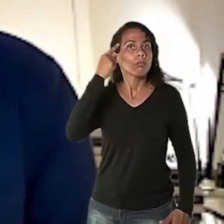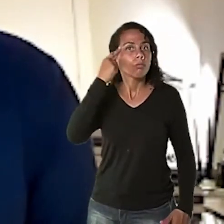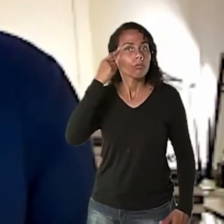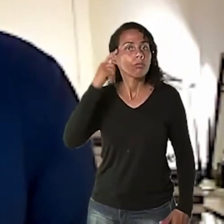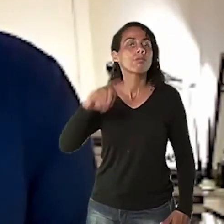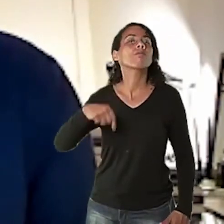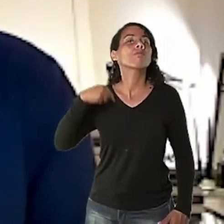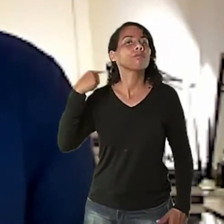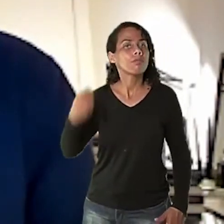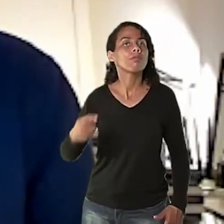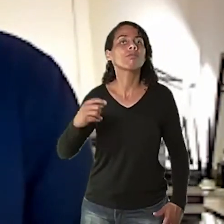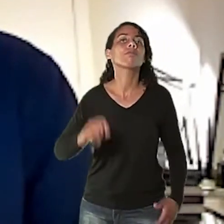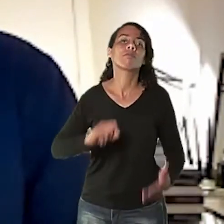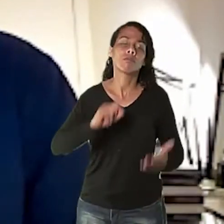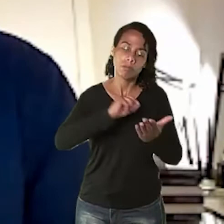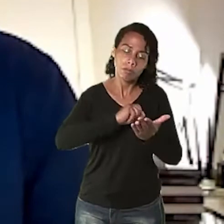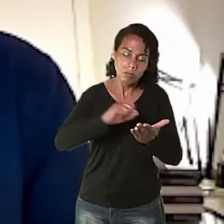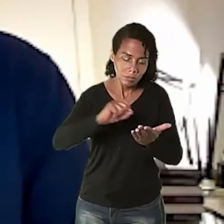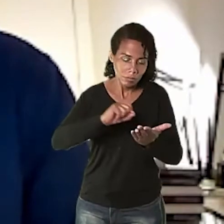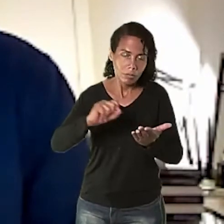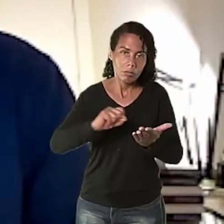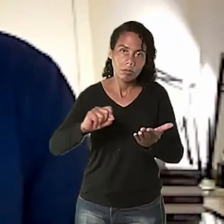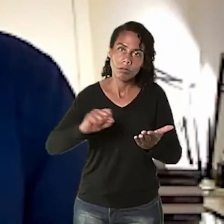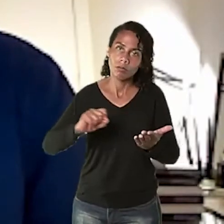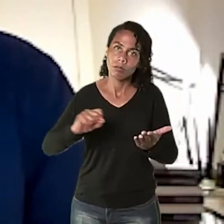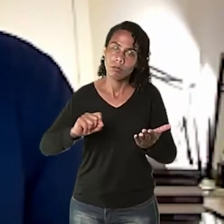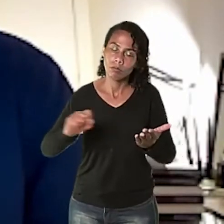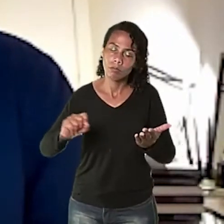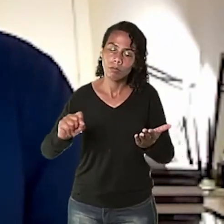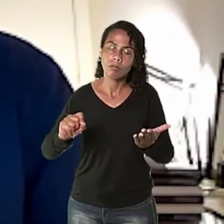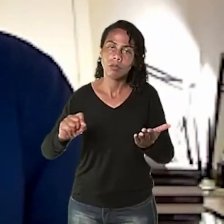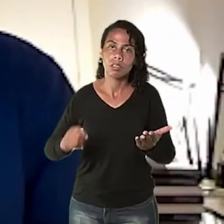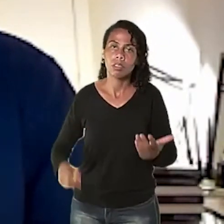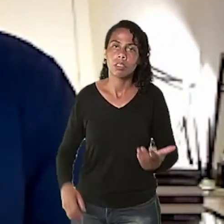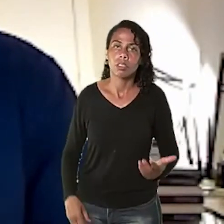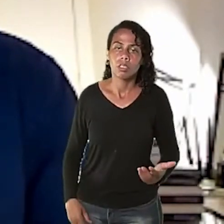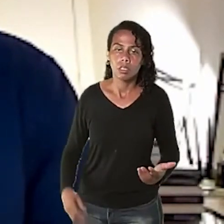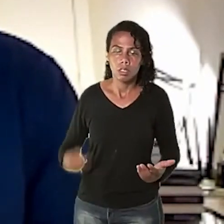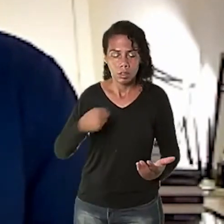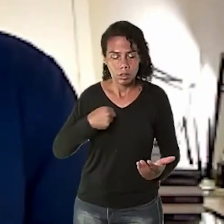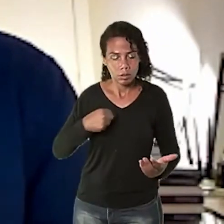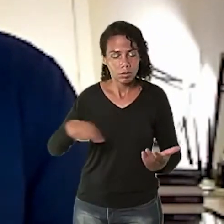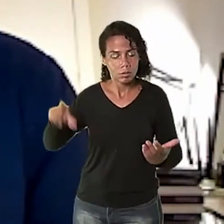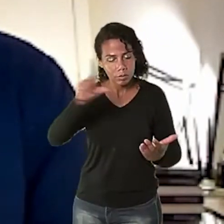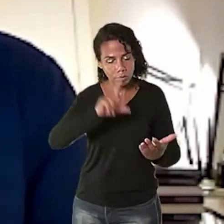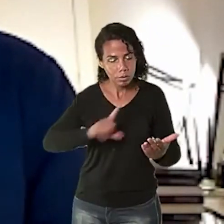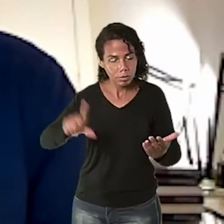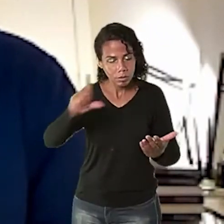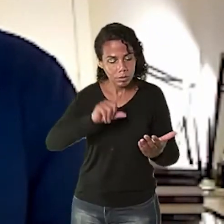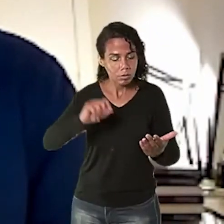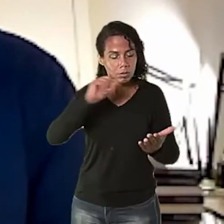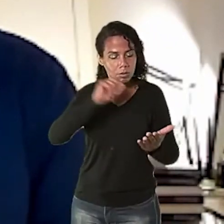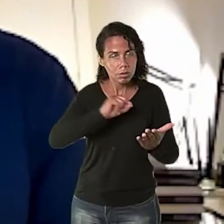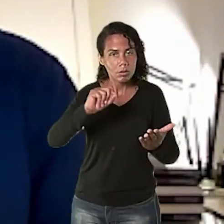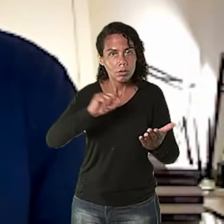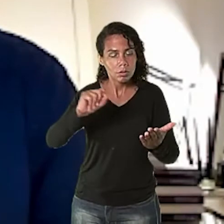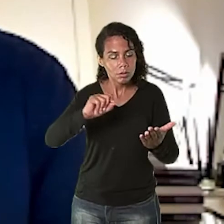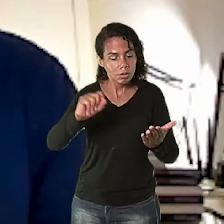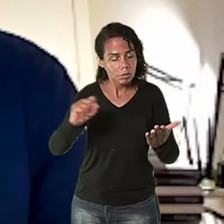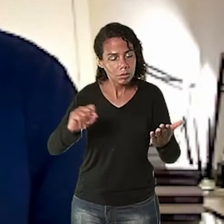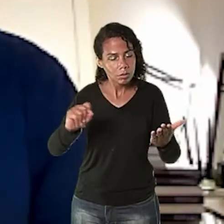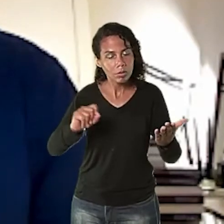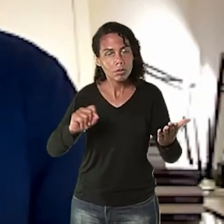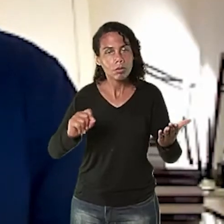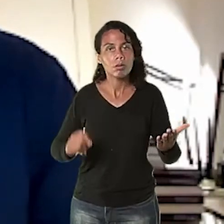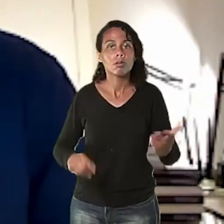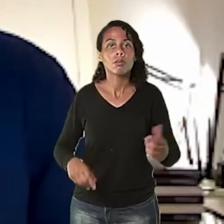está trabalhando quando eu durmo e se eu estou em processo, eu estou convertendo tudo que eu estou vendo, botando para dentro do meu sistema